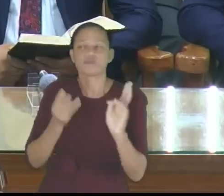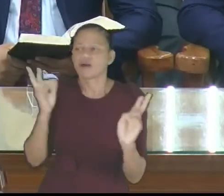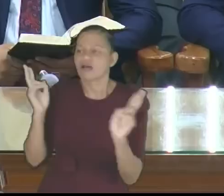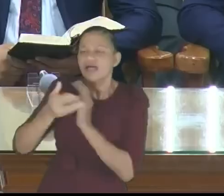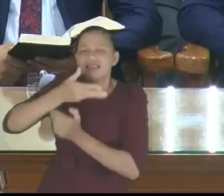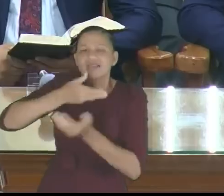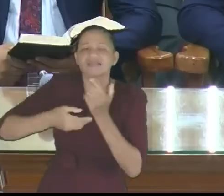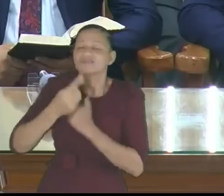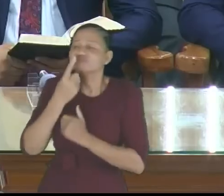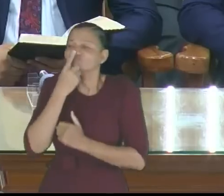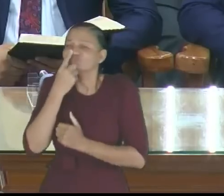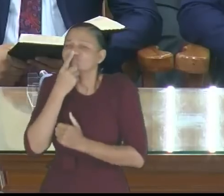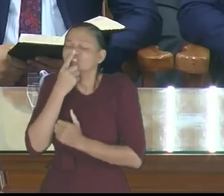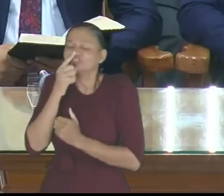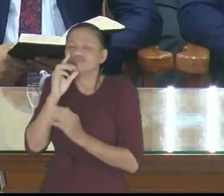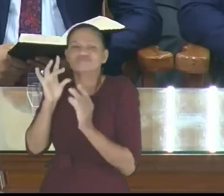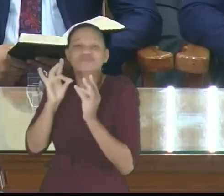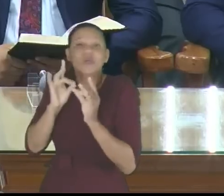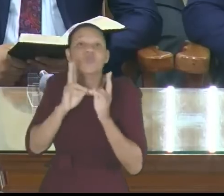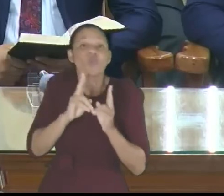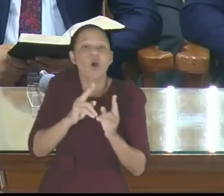de marido e mulher.